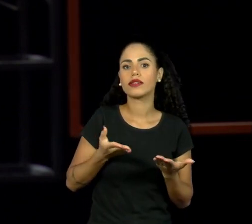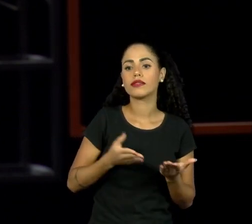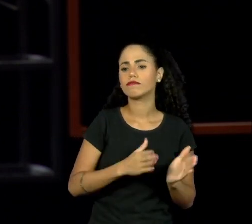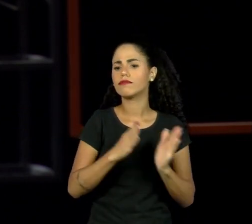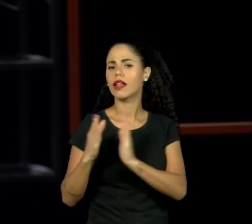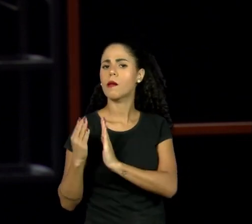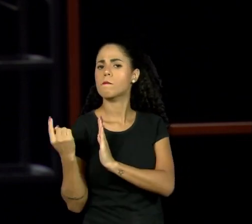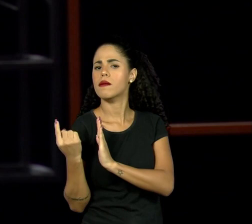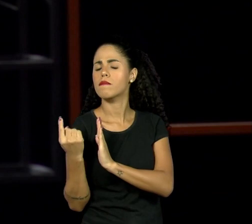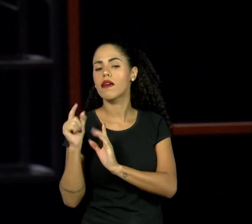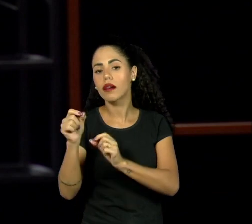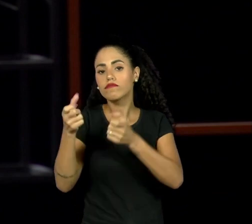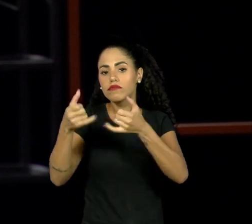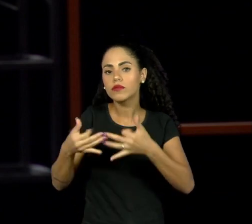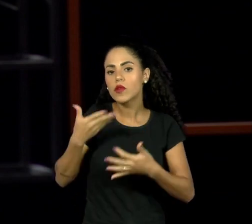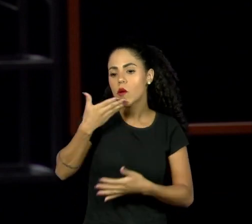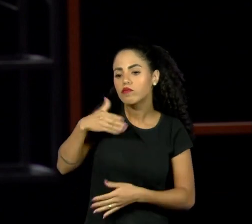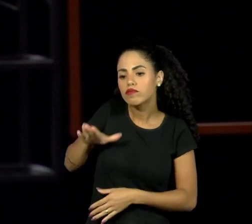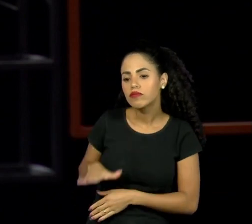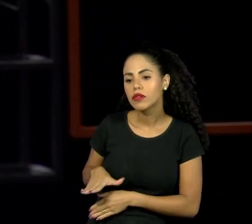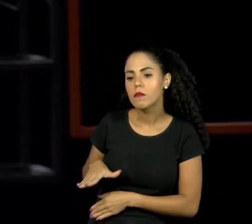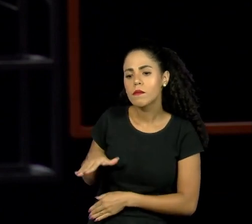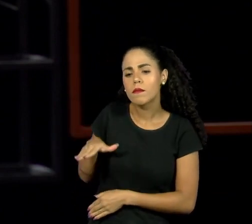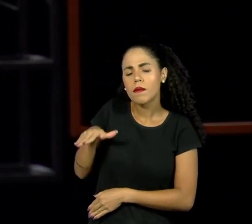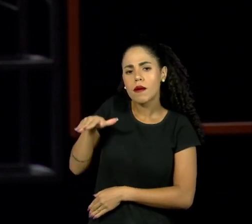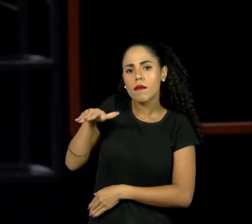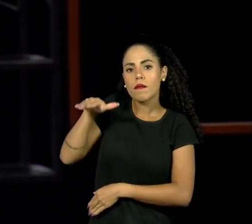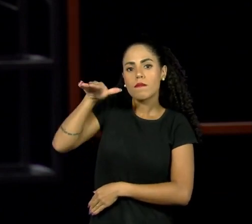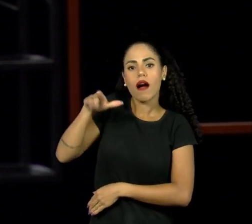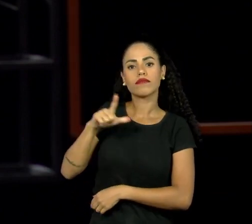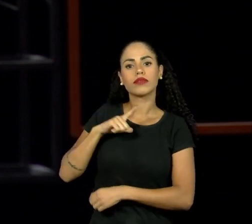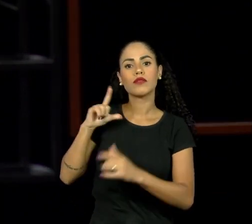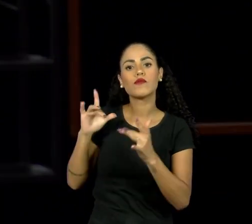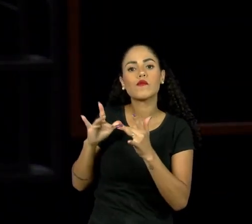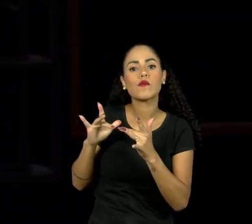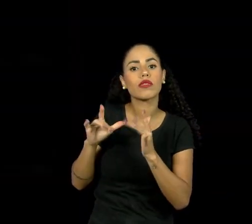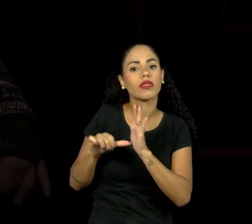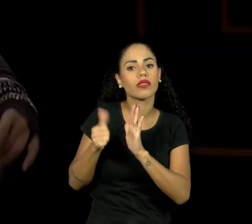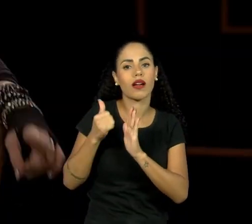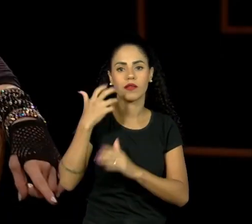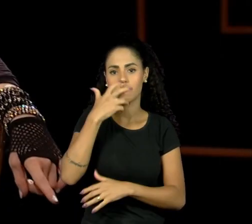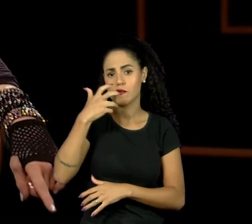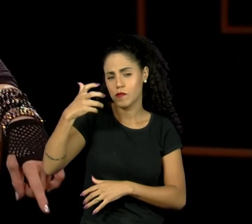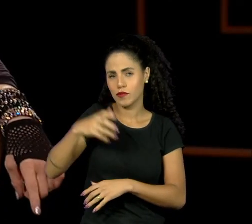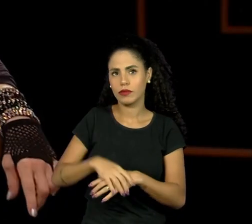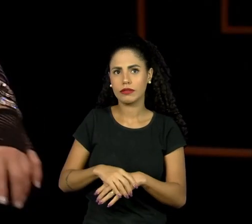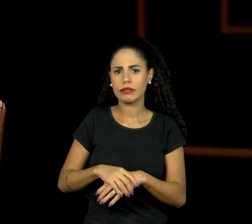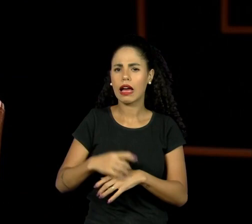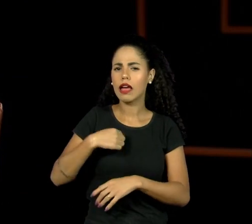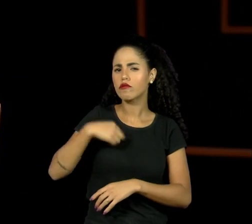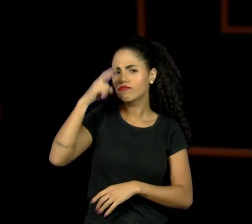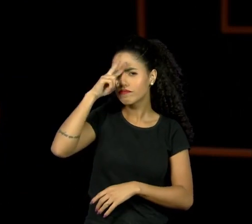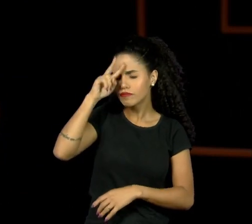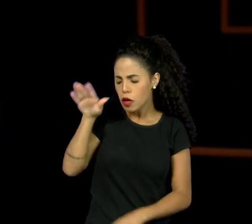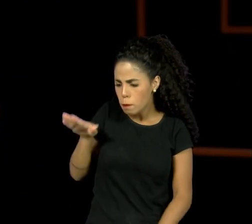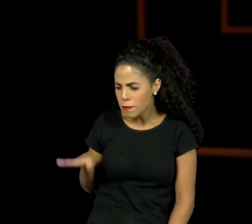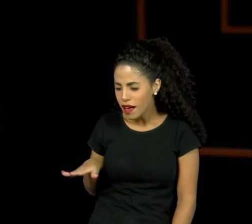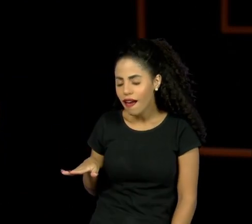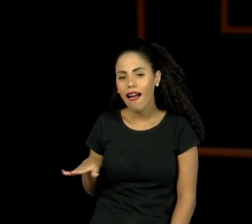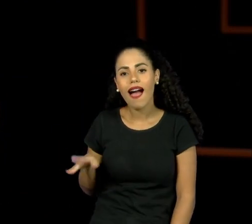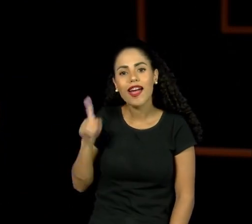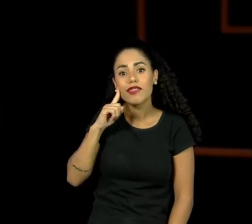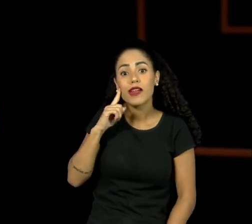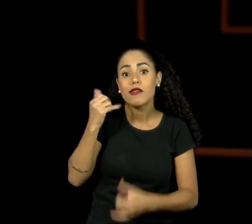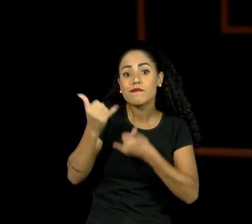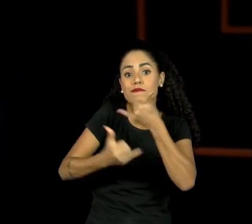Baby nos falou da sua infância e dos seus primeiros contatos com a música. Eu ainda pequena, brincando de pique-esconde com as